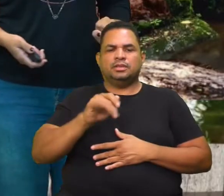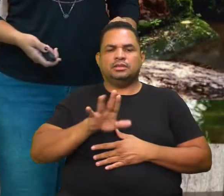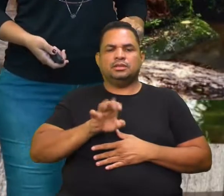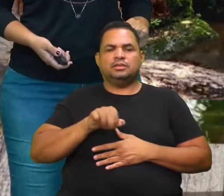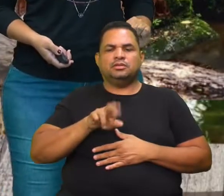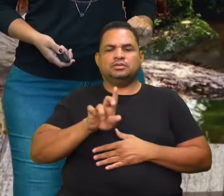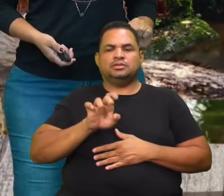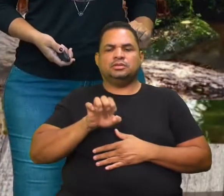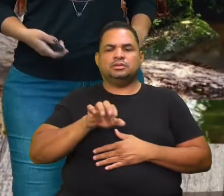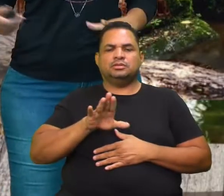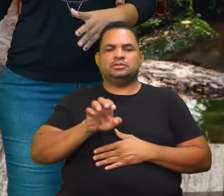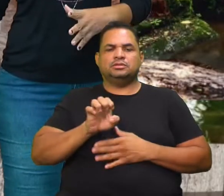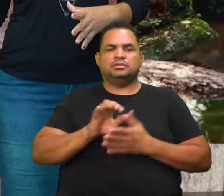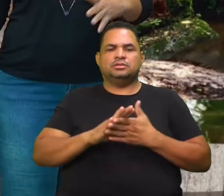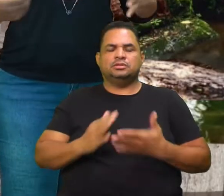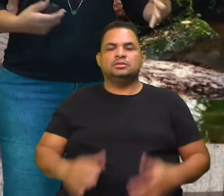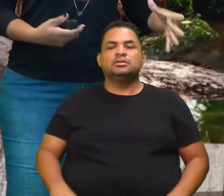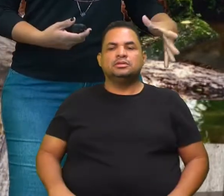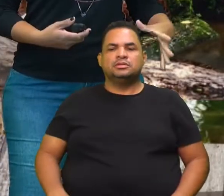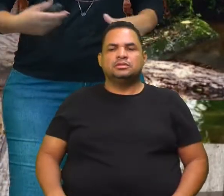partenogênese.